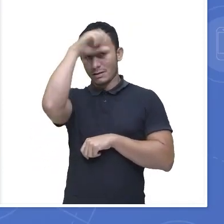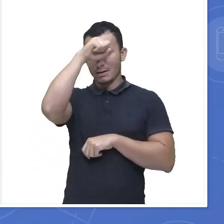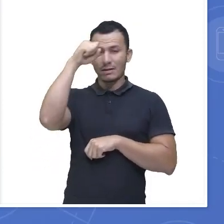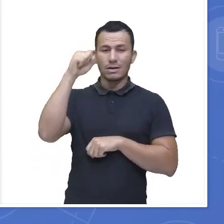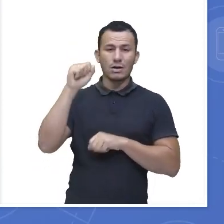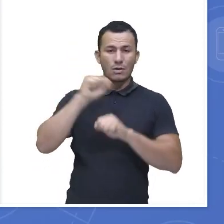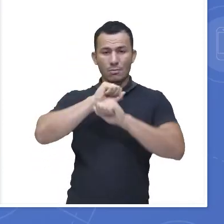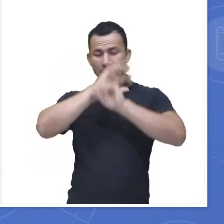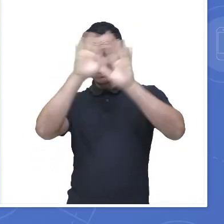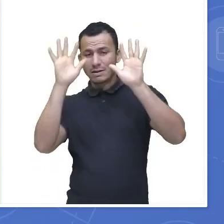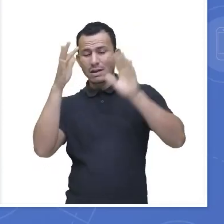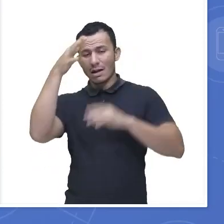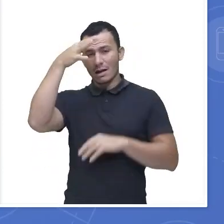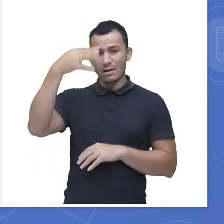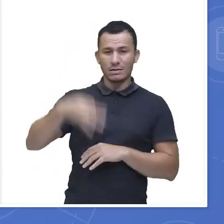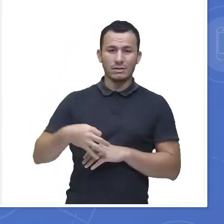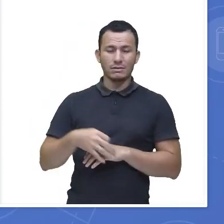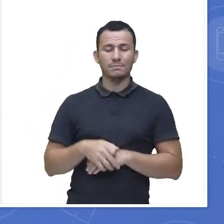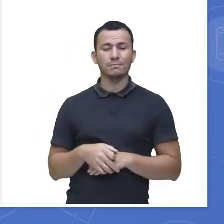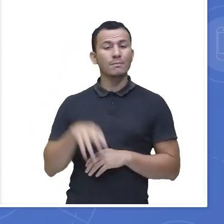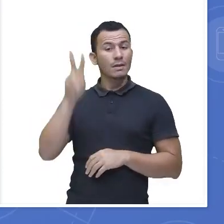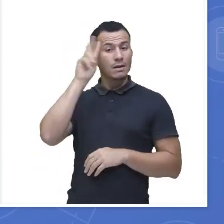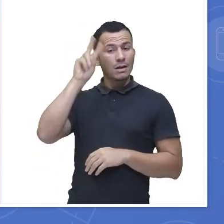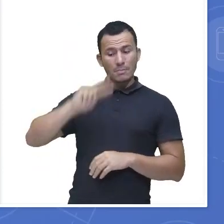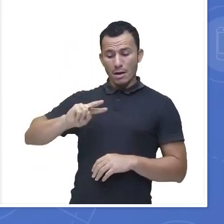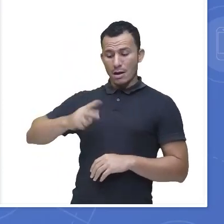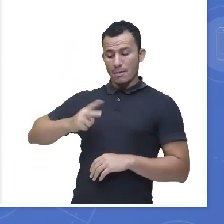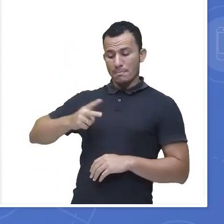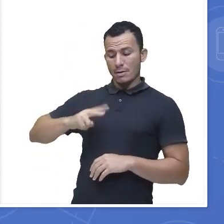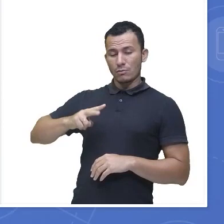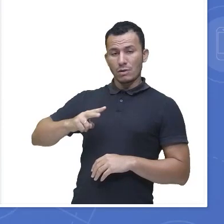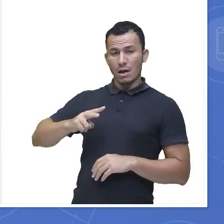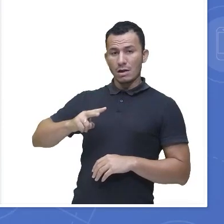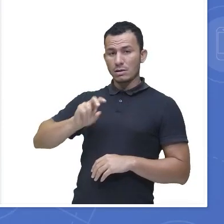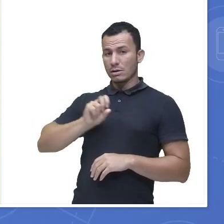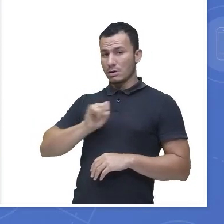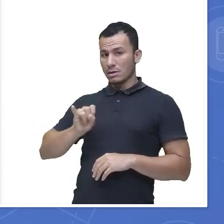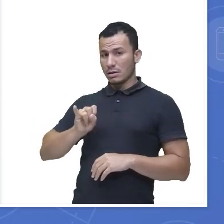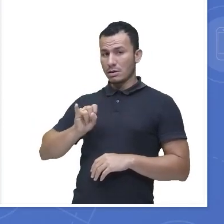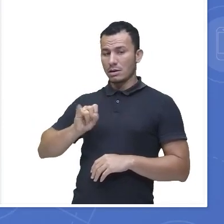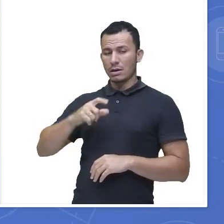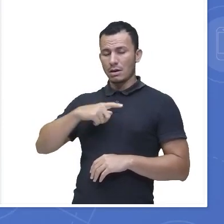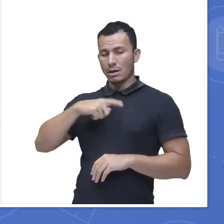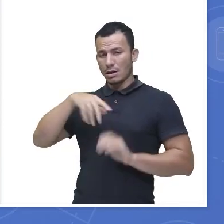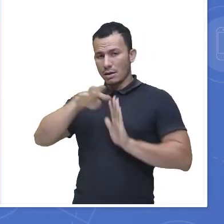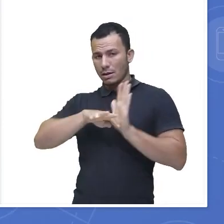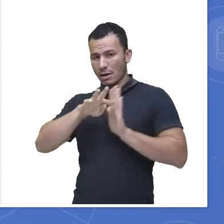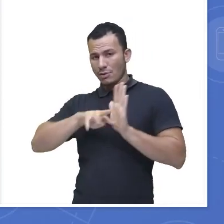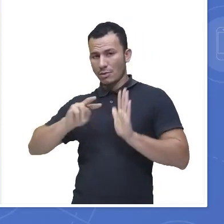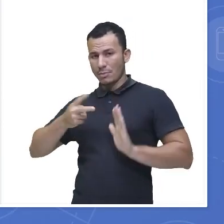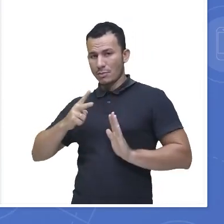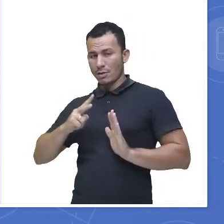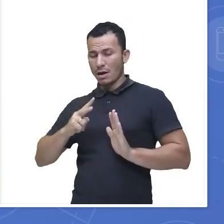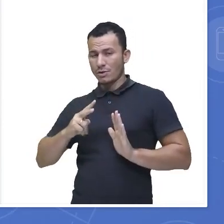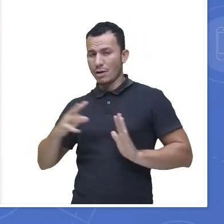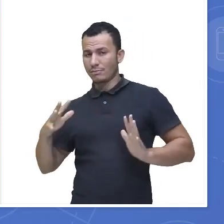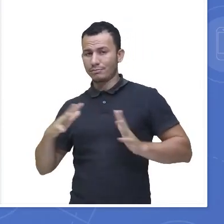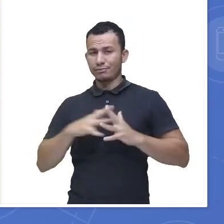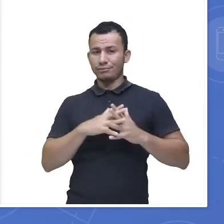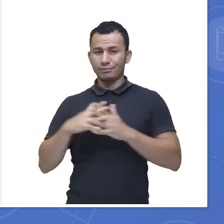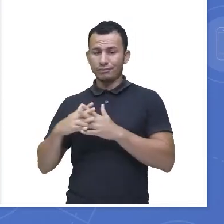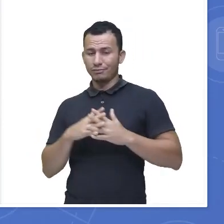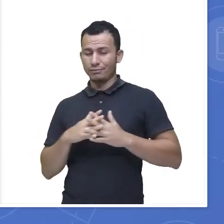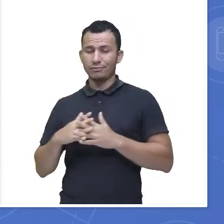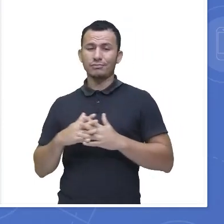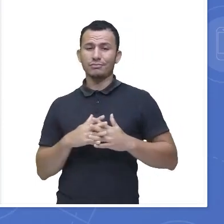que quando tem ambiguidade, se o texto contiver ambiguidade, dá uma confusão, né? Gera